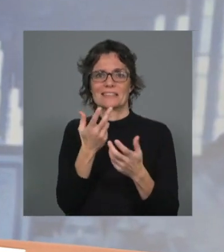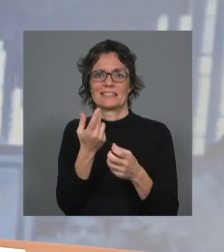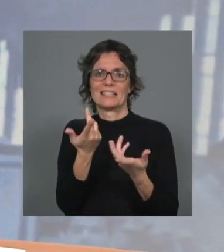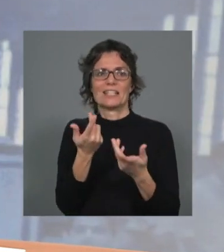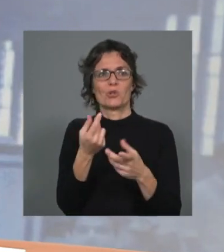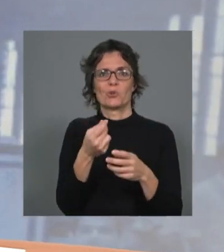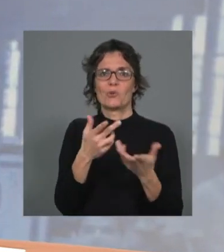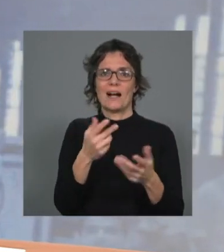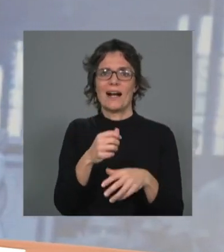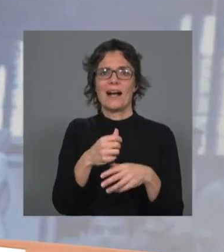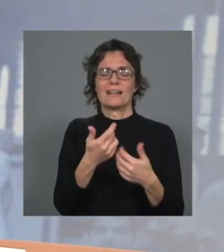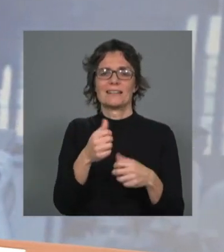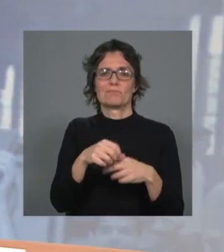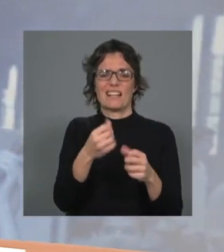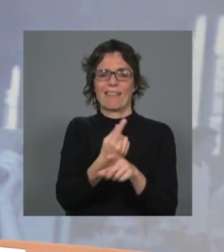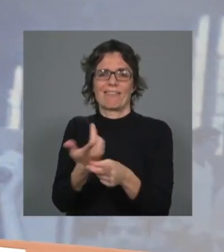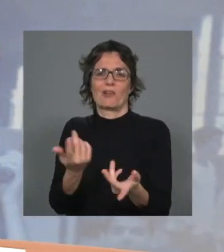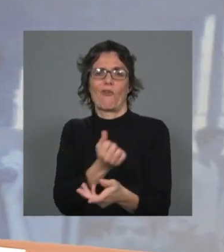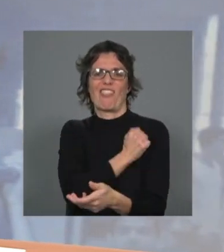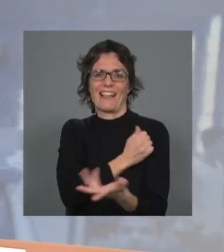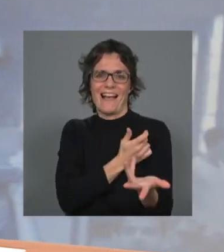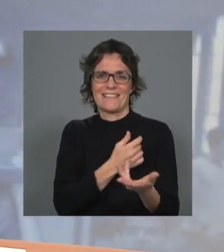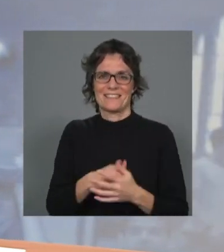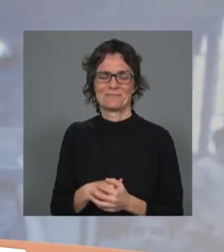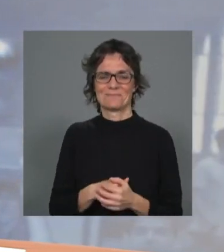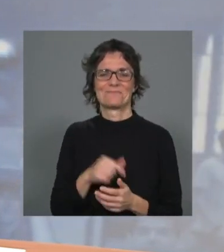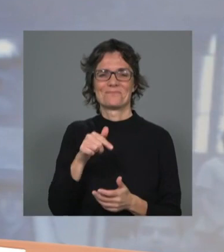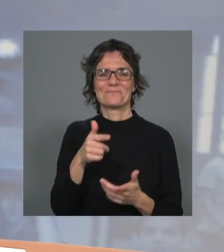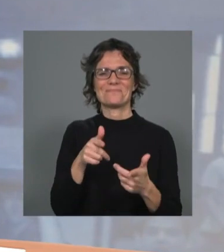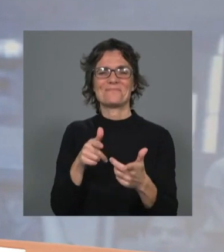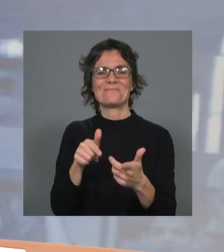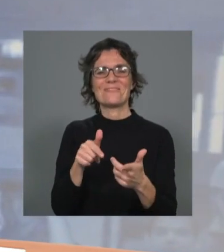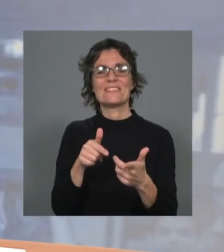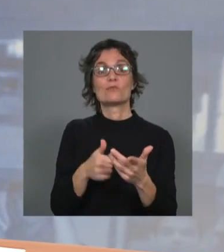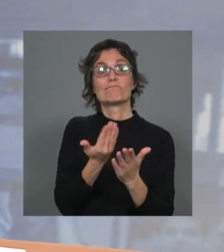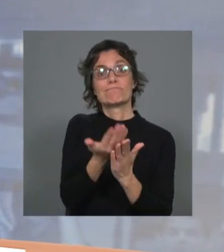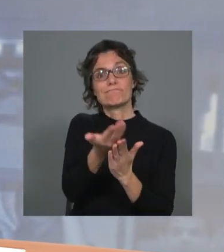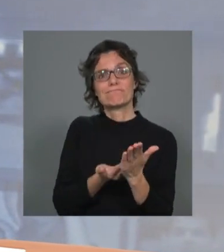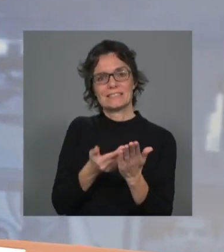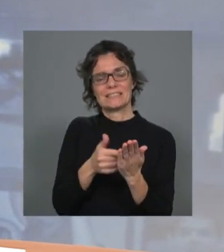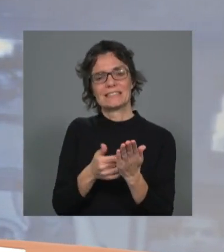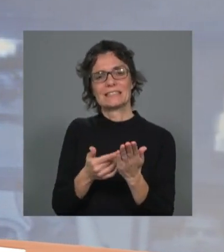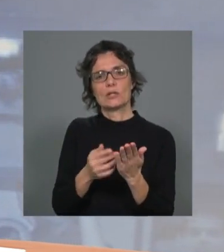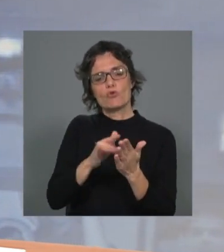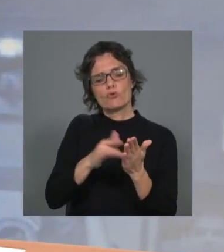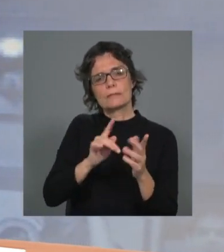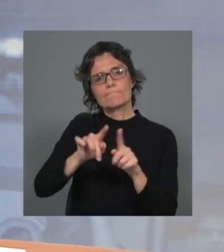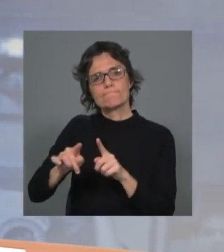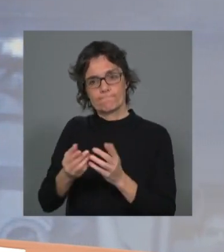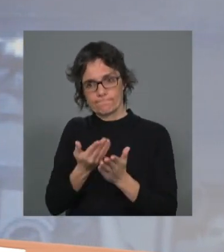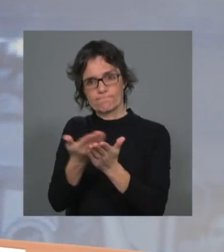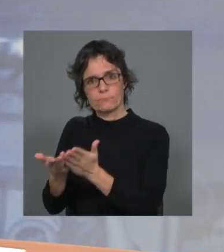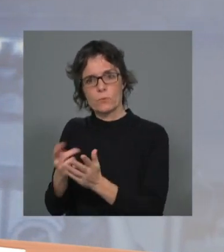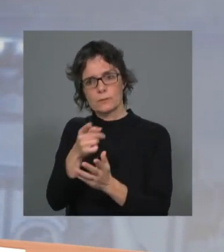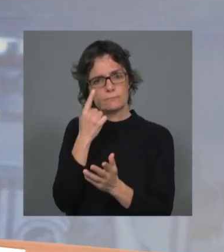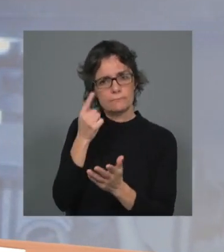é assim que esta abordagem está estruturada, não é? São propostos vários livros para